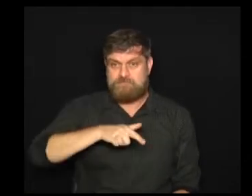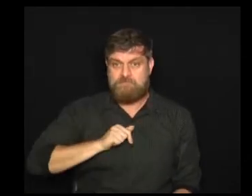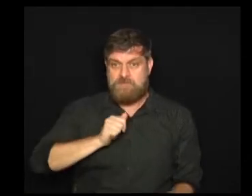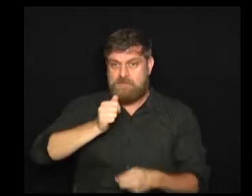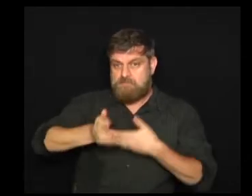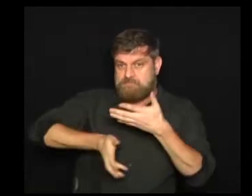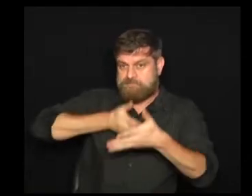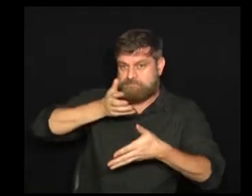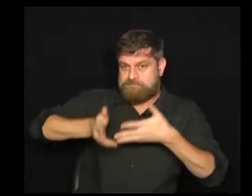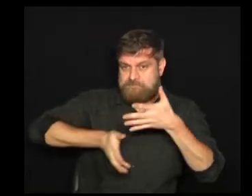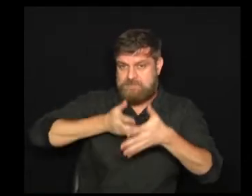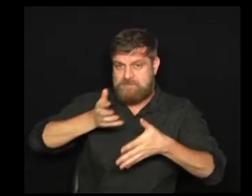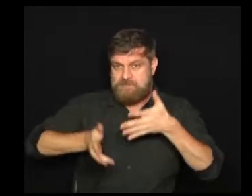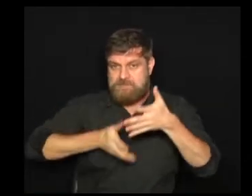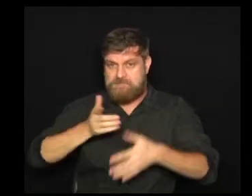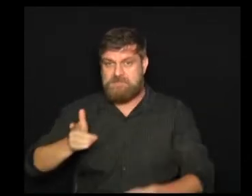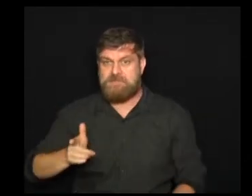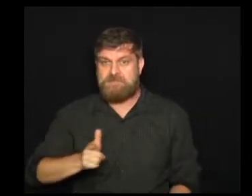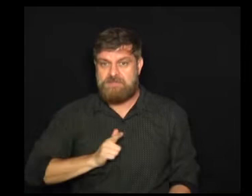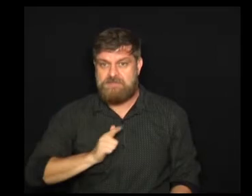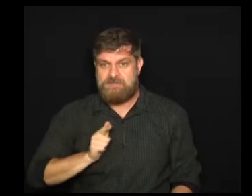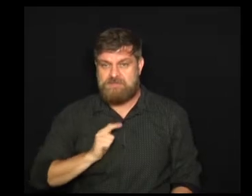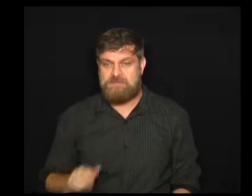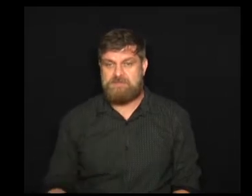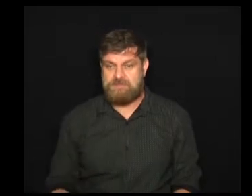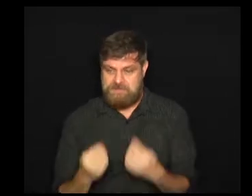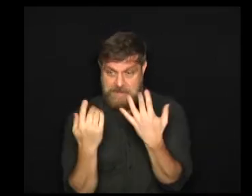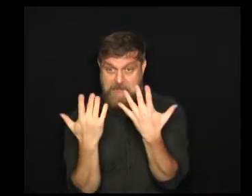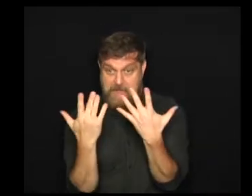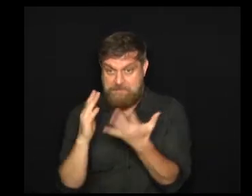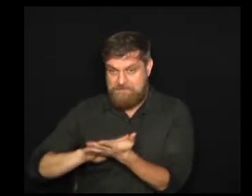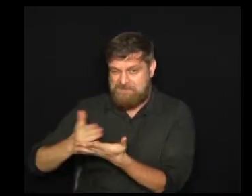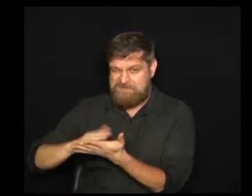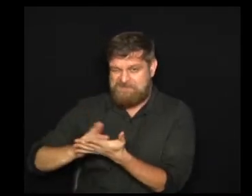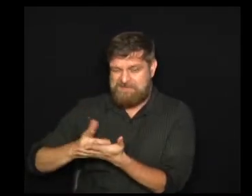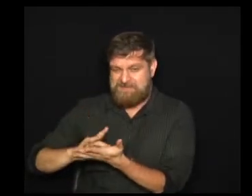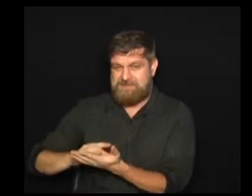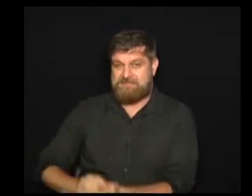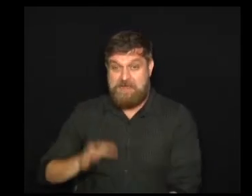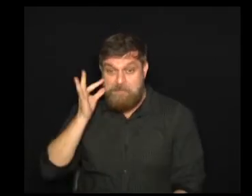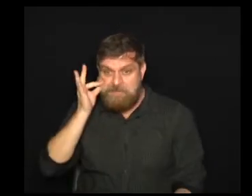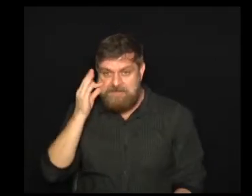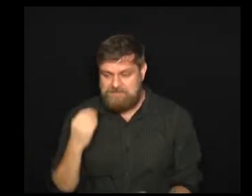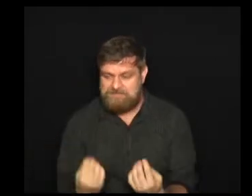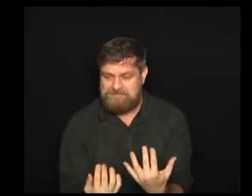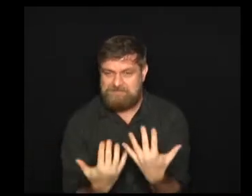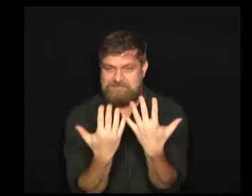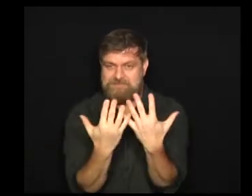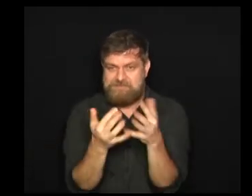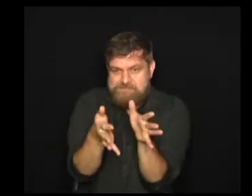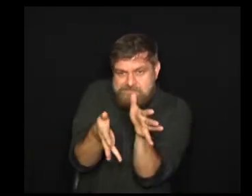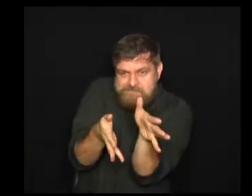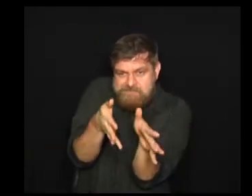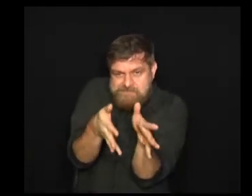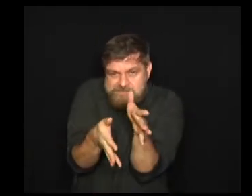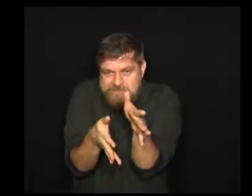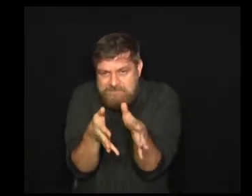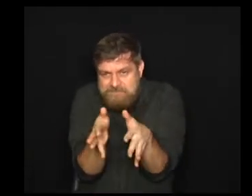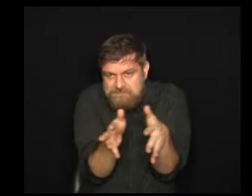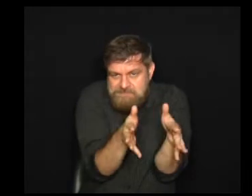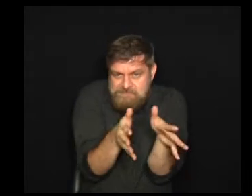libras de verdade, né? A intérprete enfia a mão na luva lá da boneca e a mão da intérprete vira a mão da